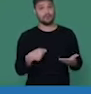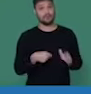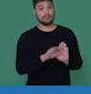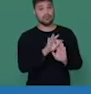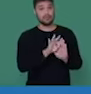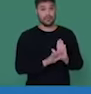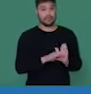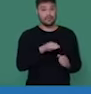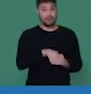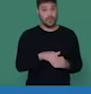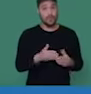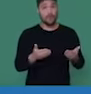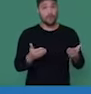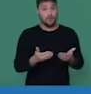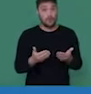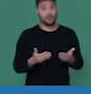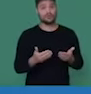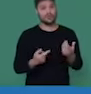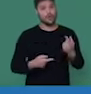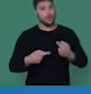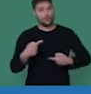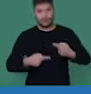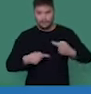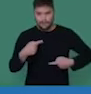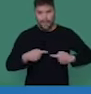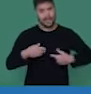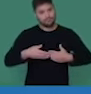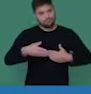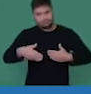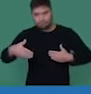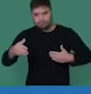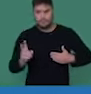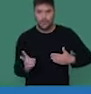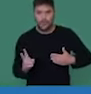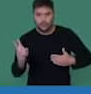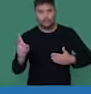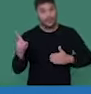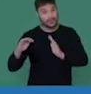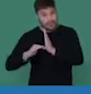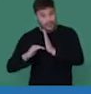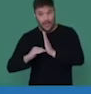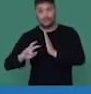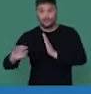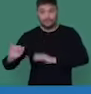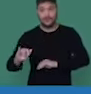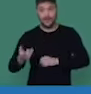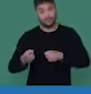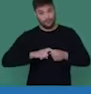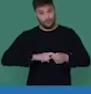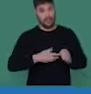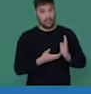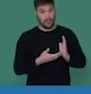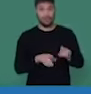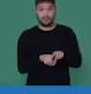no dia de hoje. O debate público prosseguirá. O Senado fará o seu papel, se voltar para a Câmara